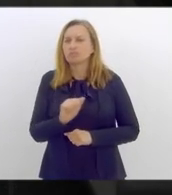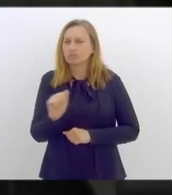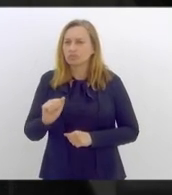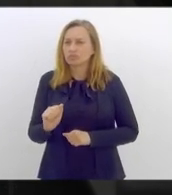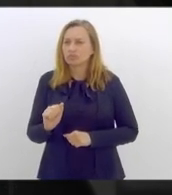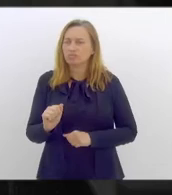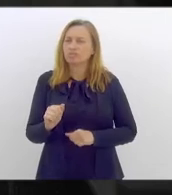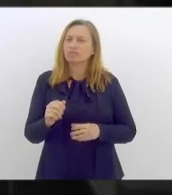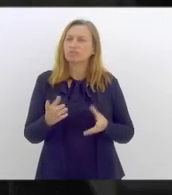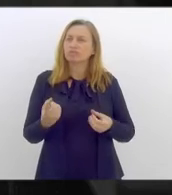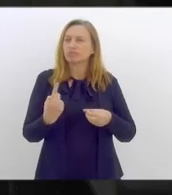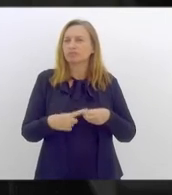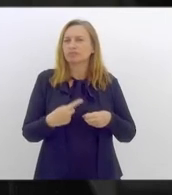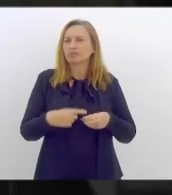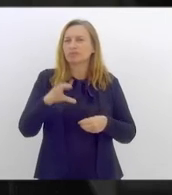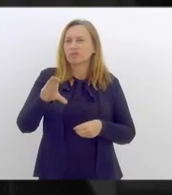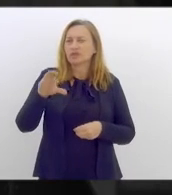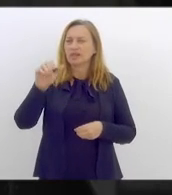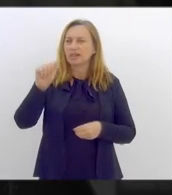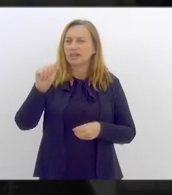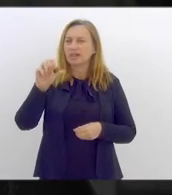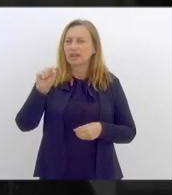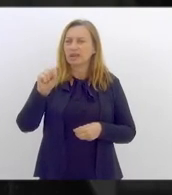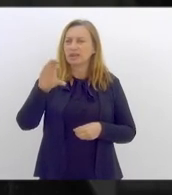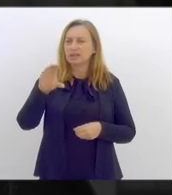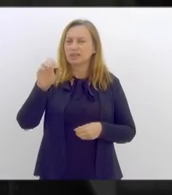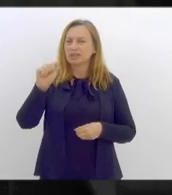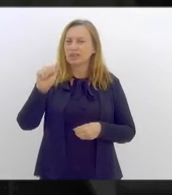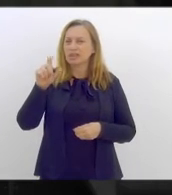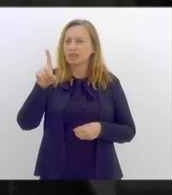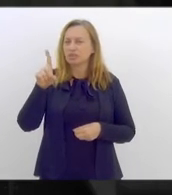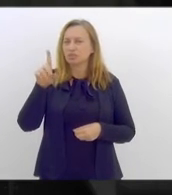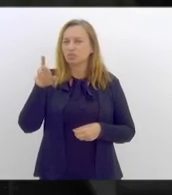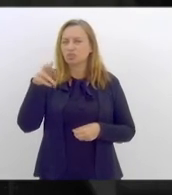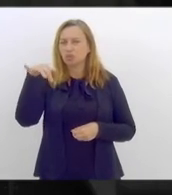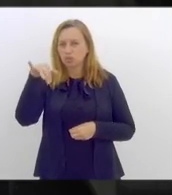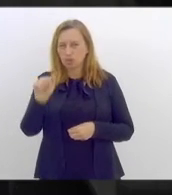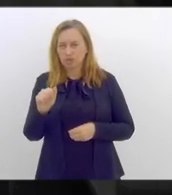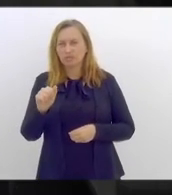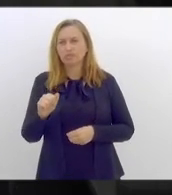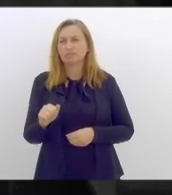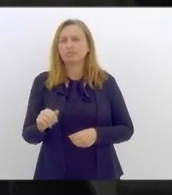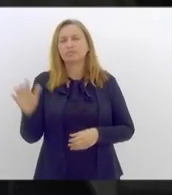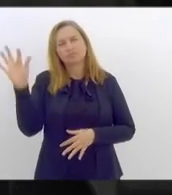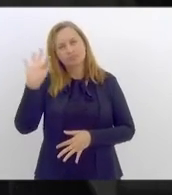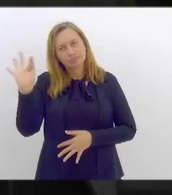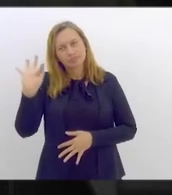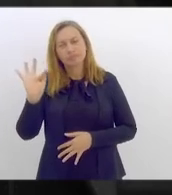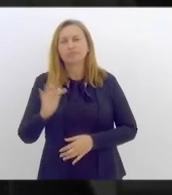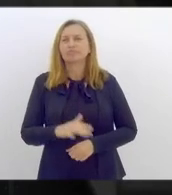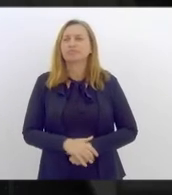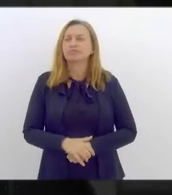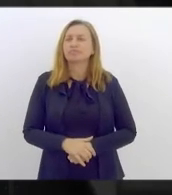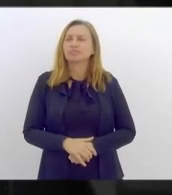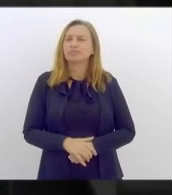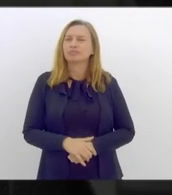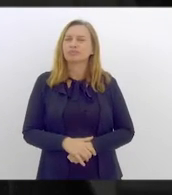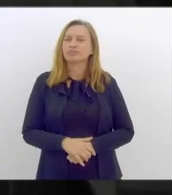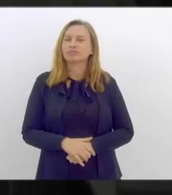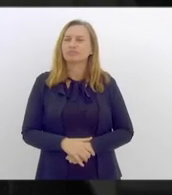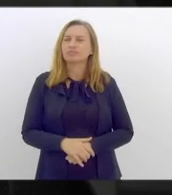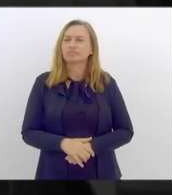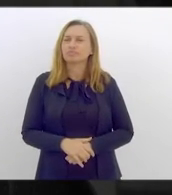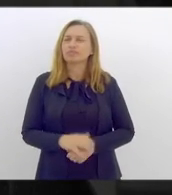ali na Rua Hernani Cardoso Hernani Cardoso faculdade de Souza Marques é uma